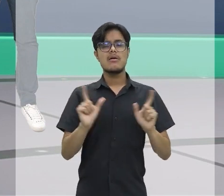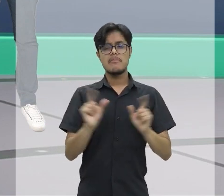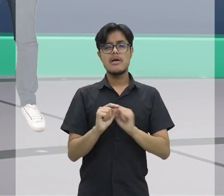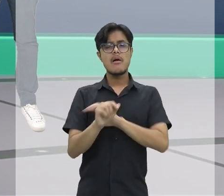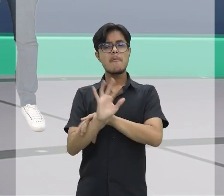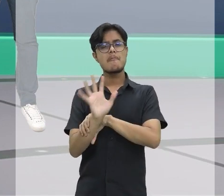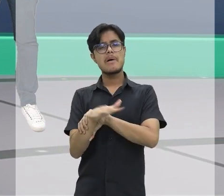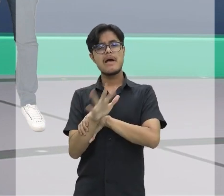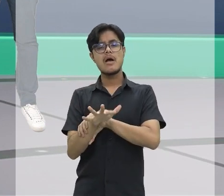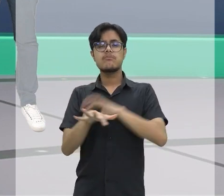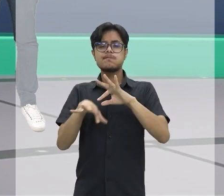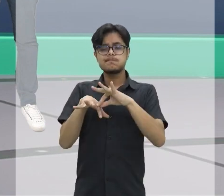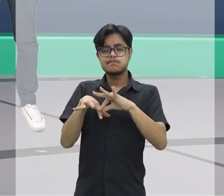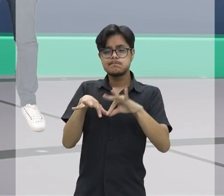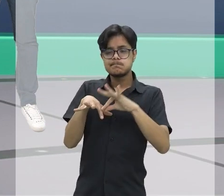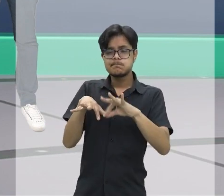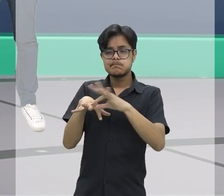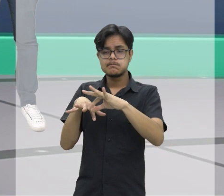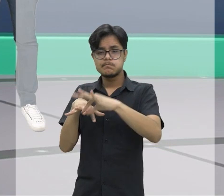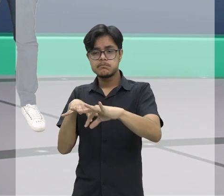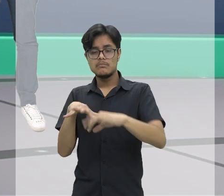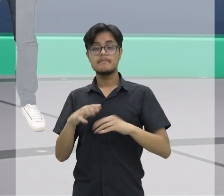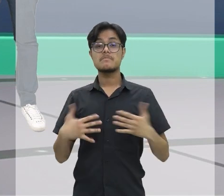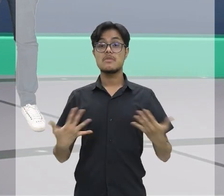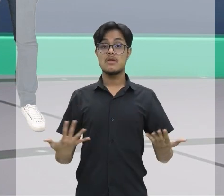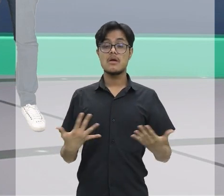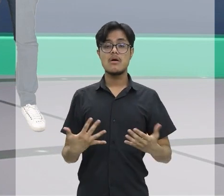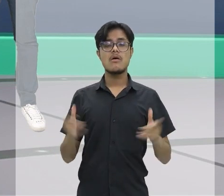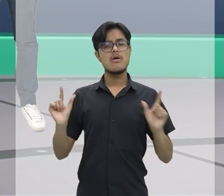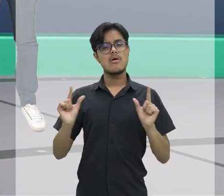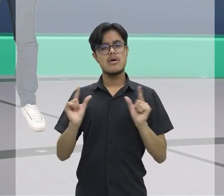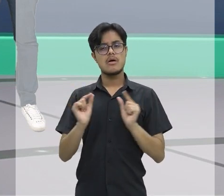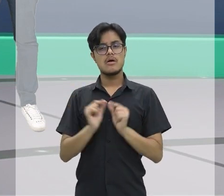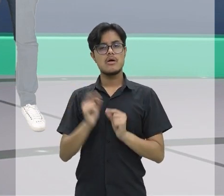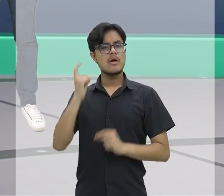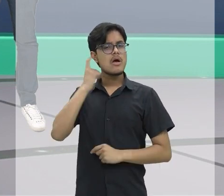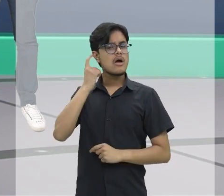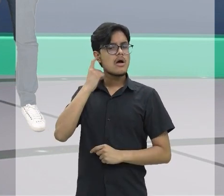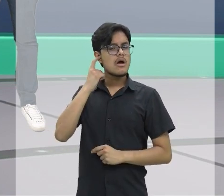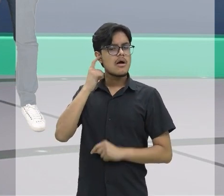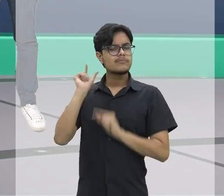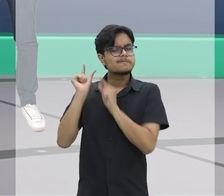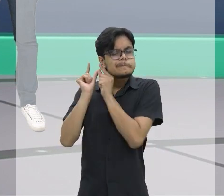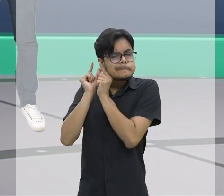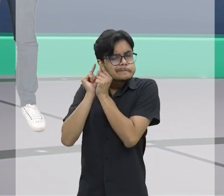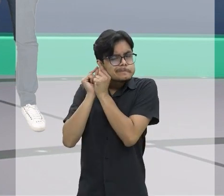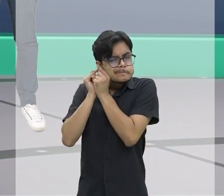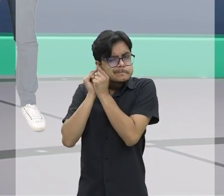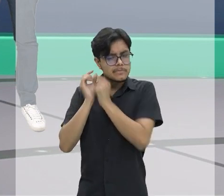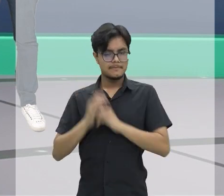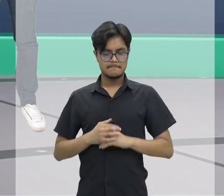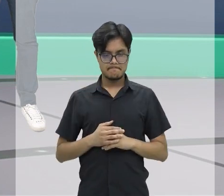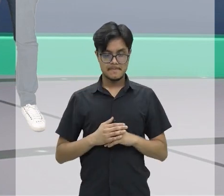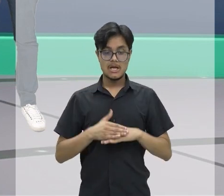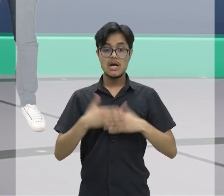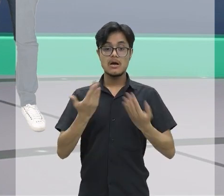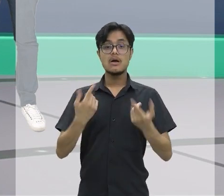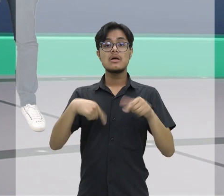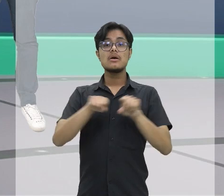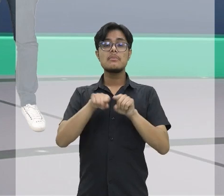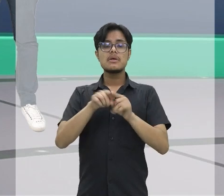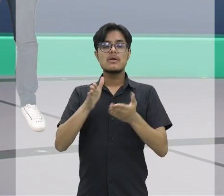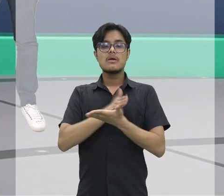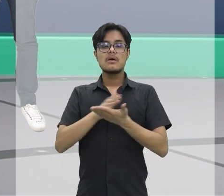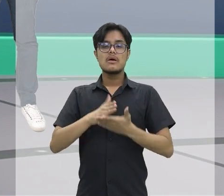aqui nos dedos, né? E o menor osso do esqueleto aí do corpo humano, ele vai estar presente aqui no nosso ouvido. Nós falamos também sobre os planos,